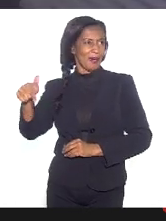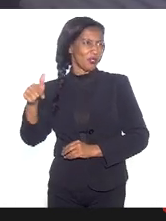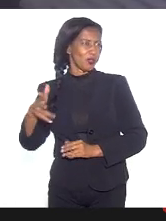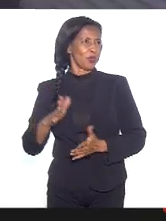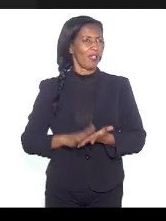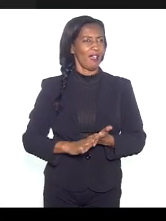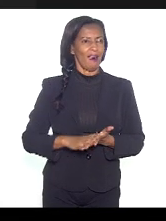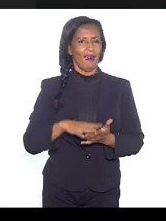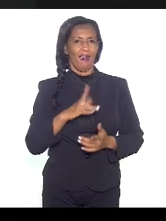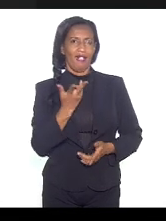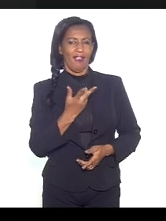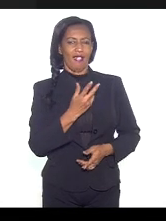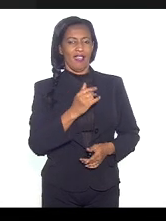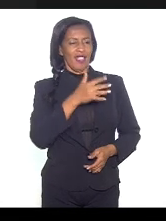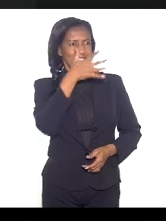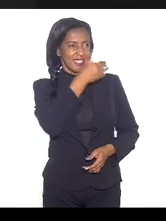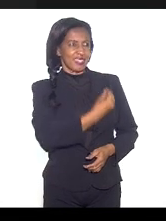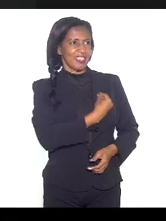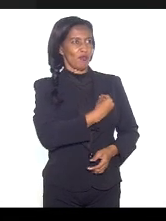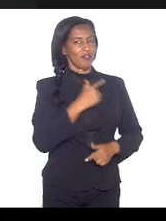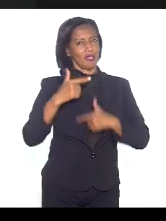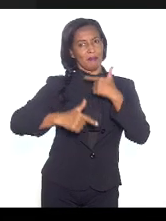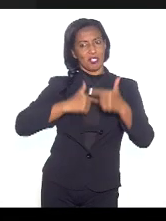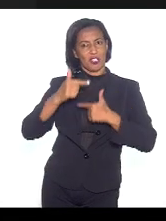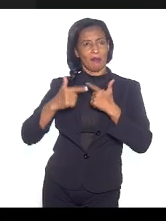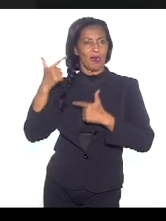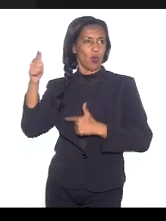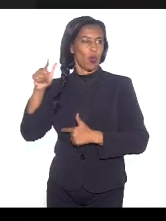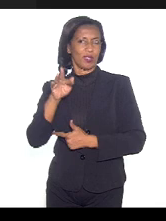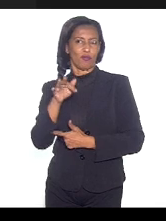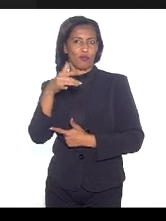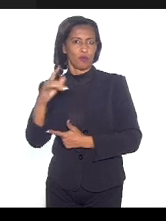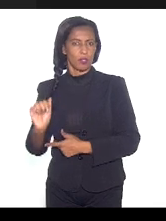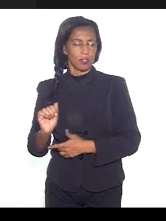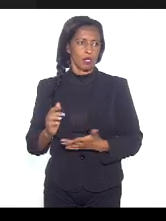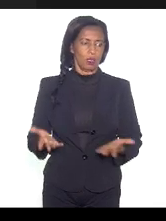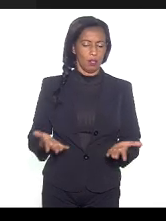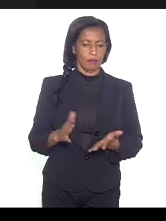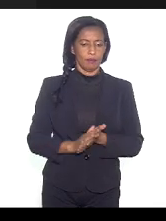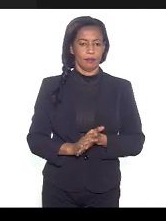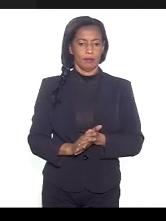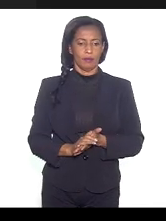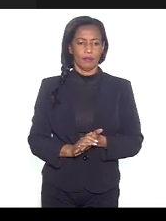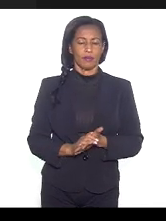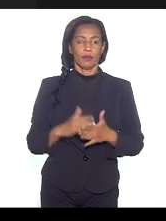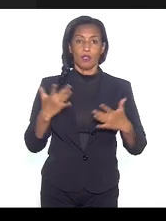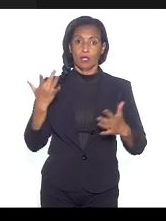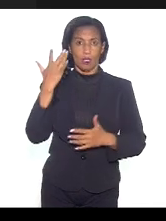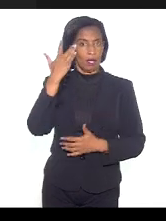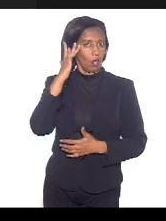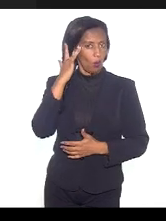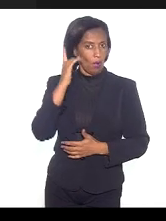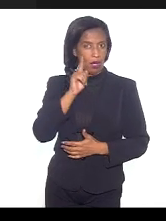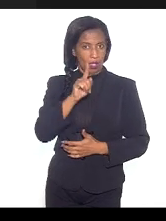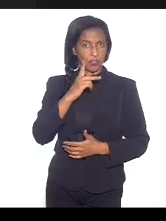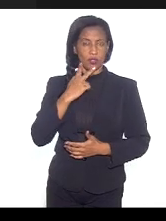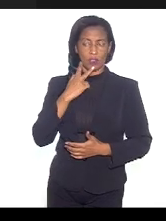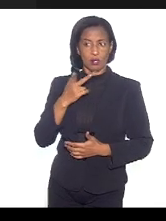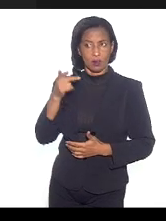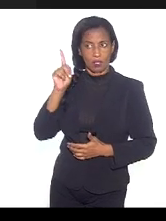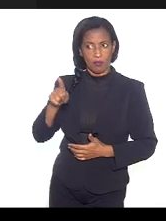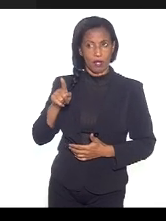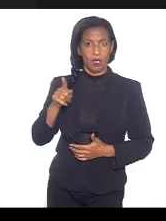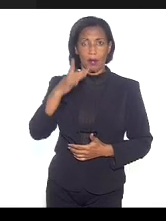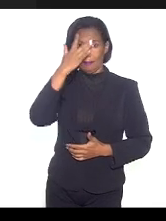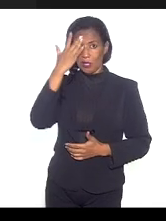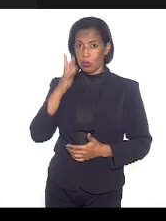deveriam estar guarda-vidas, mas não fazem a função que deveriam. A atividade meio ela é essencial para a atividade fim. Né? Eu acho que o senhor está se referindo a quem está realmente